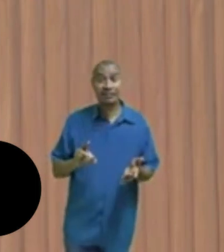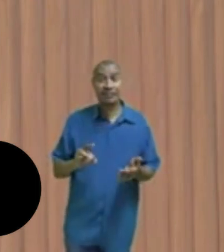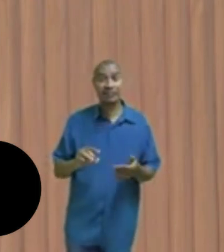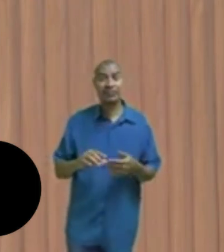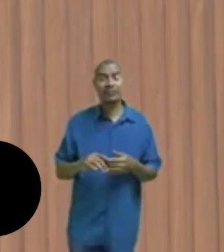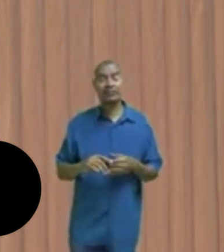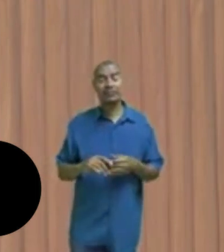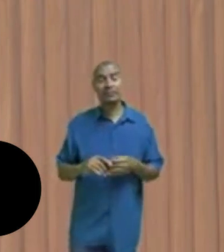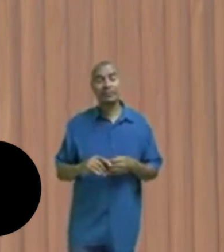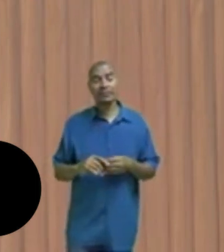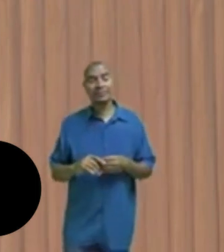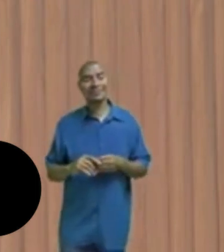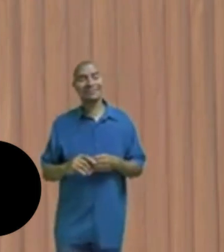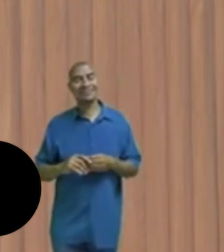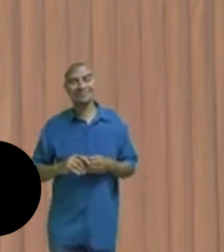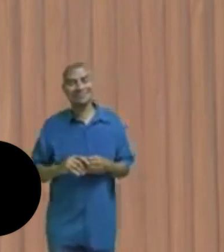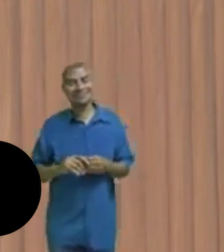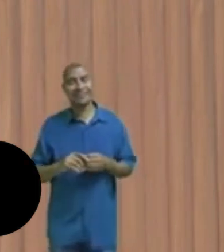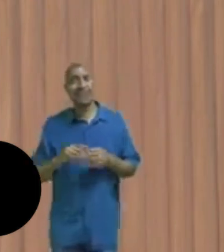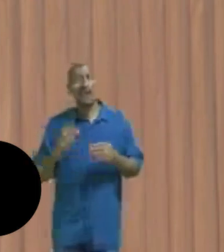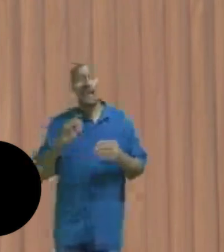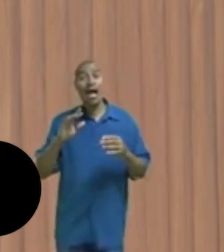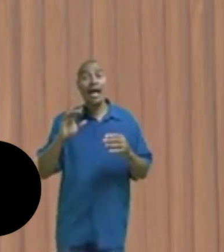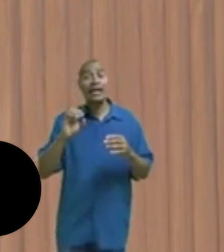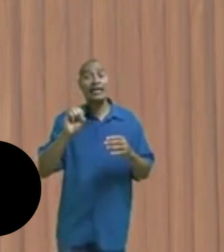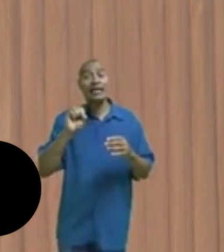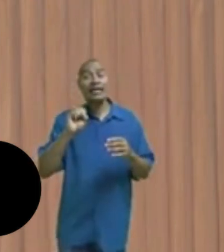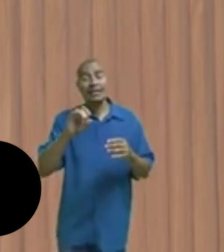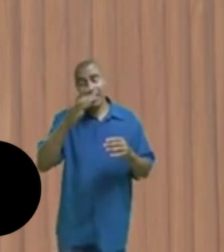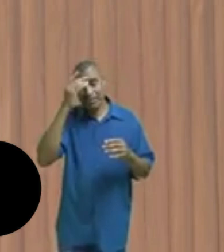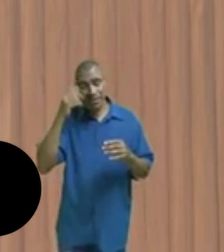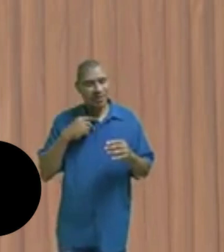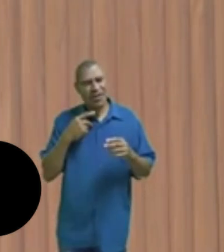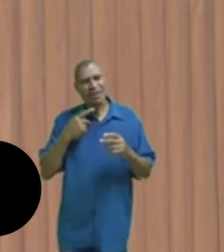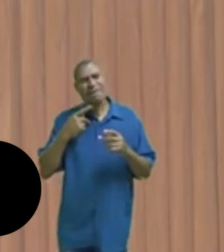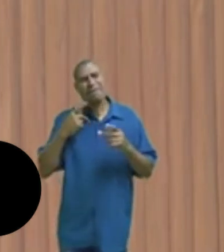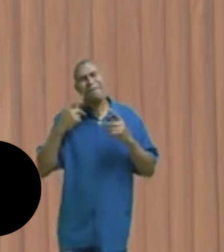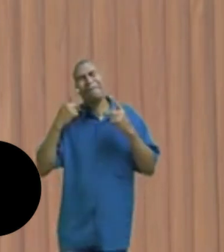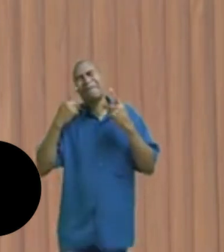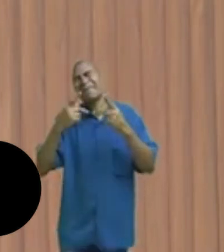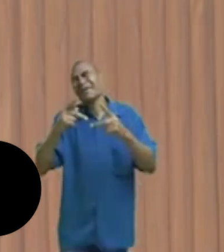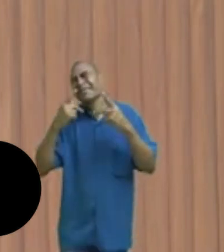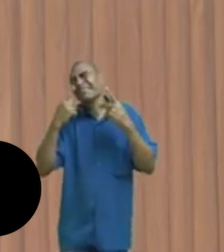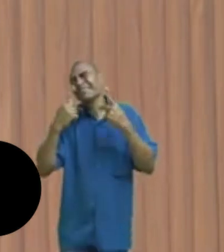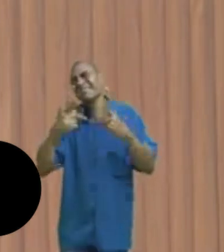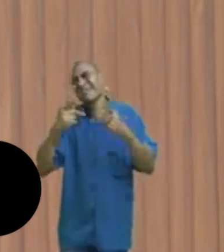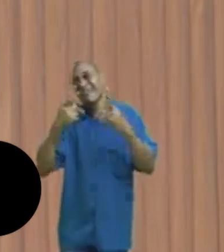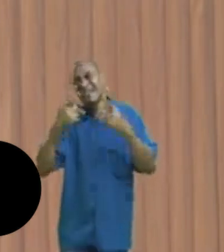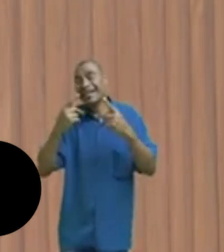vida, quando ele abrir a boca, é mais forte do que ele.